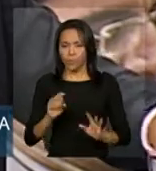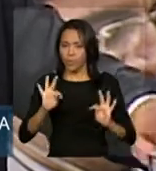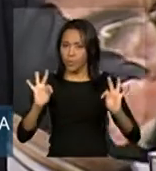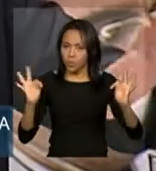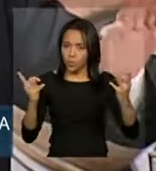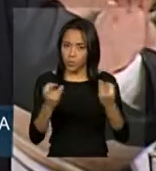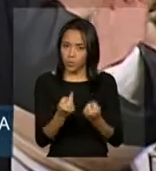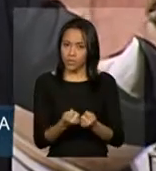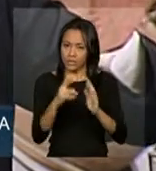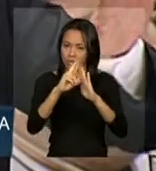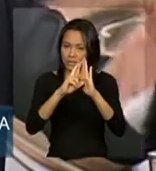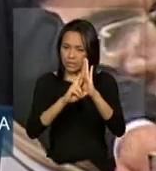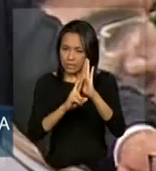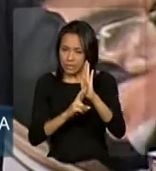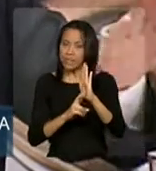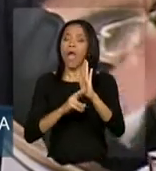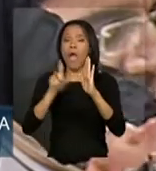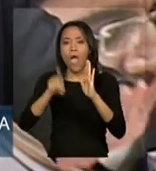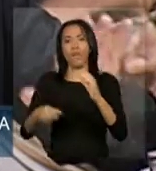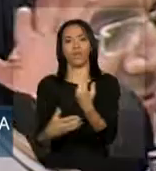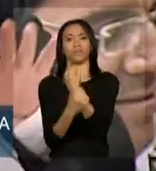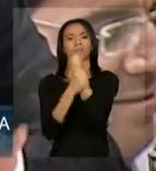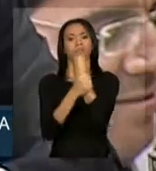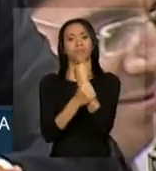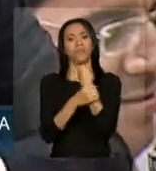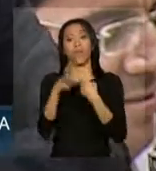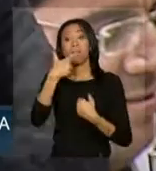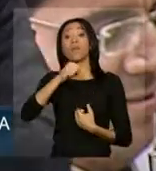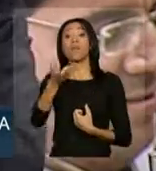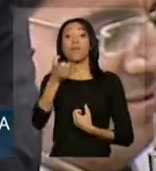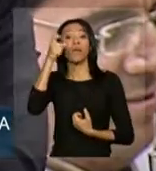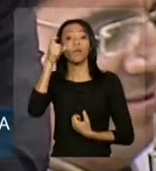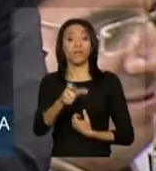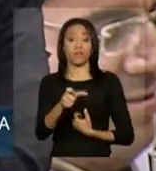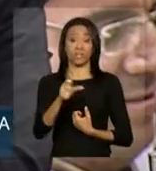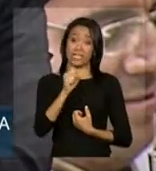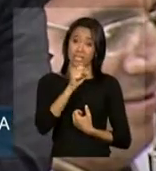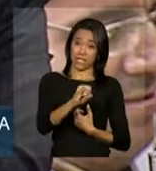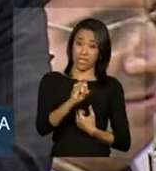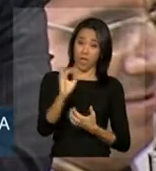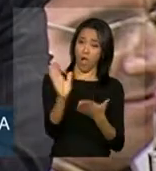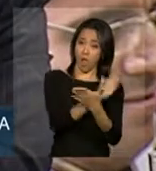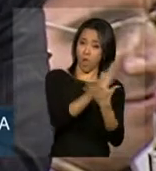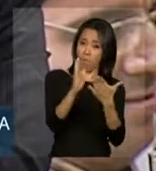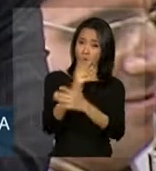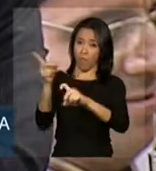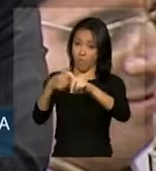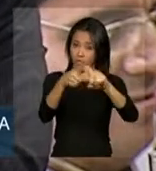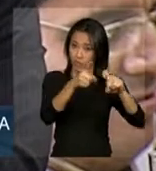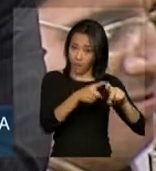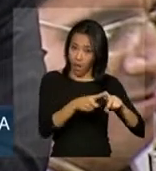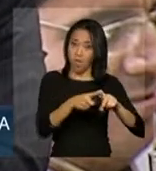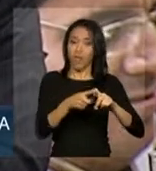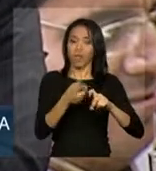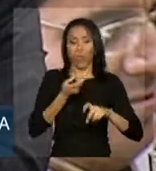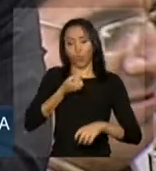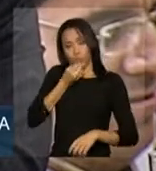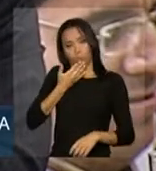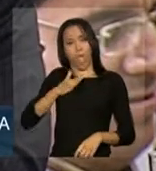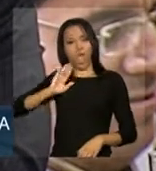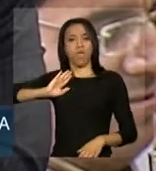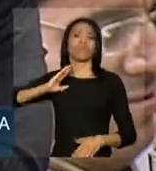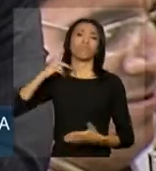feitos para garantir quem realmente tinha interesse se algum profissional confirmou que vai